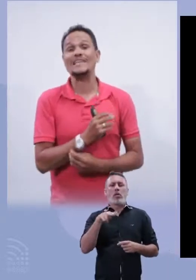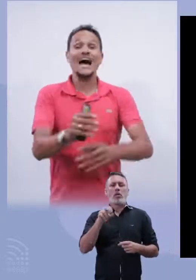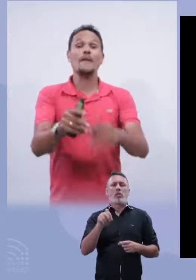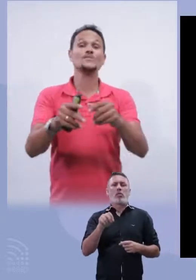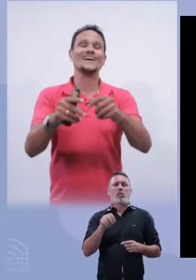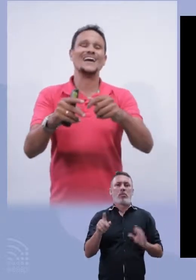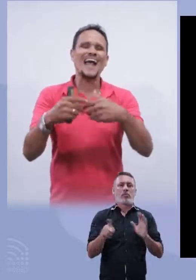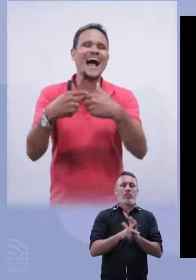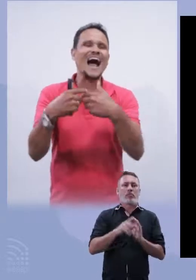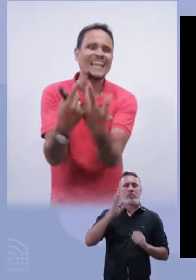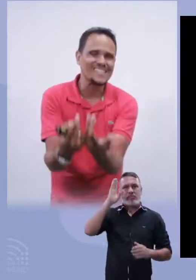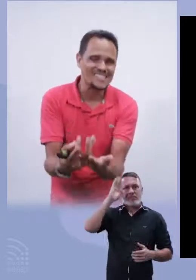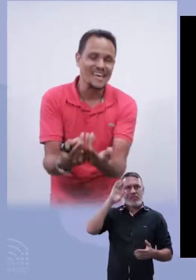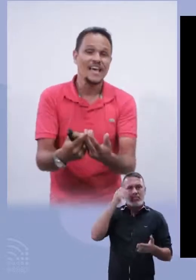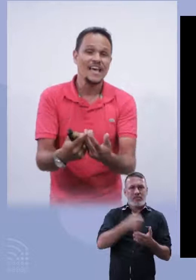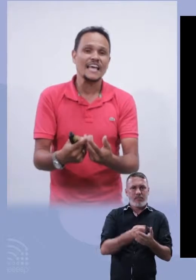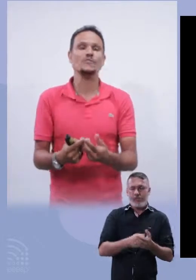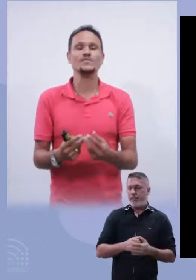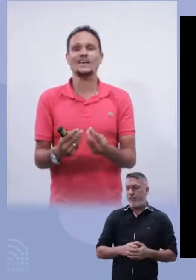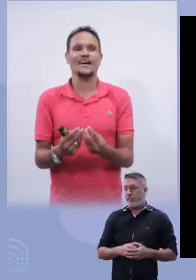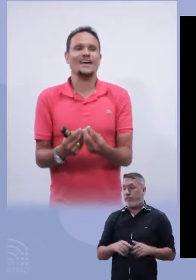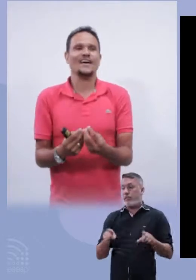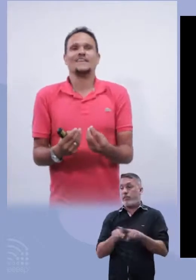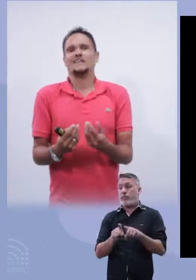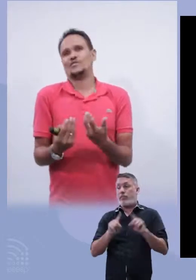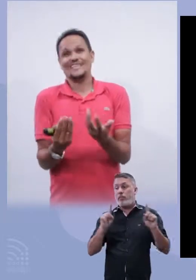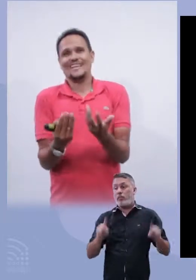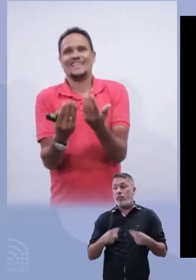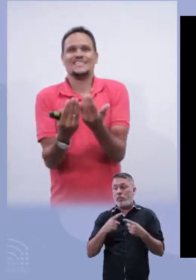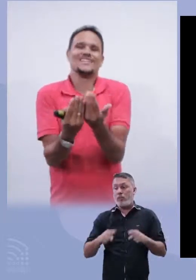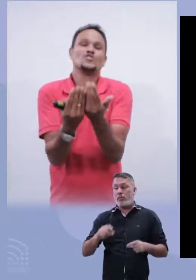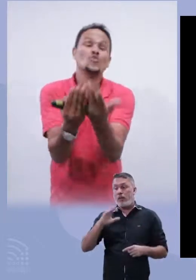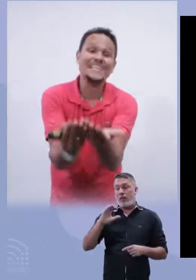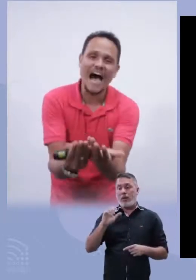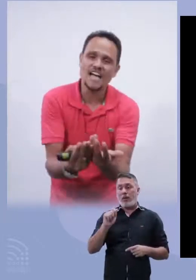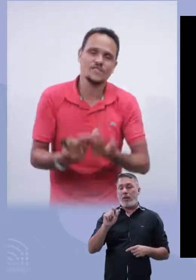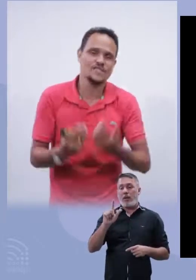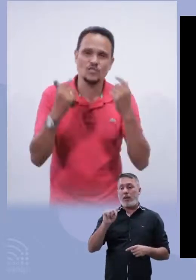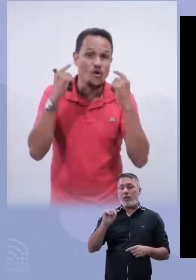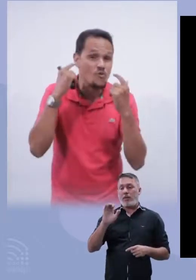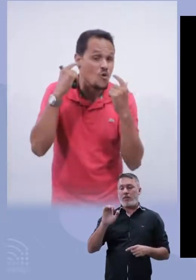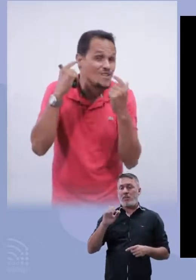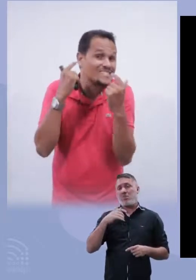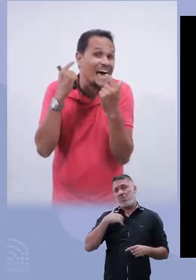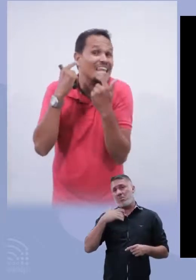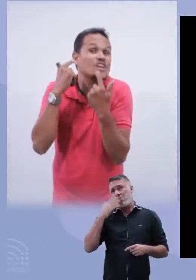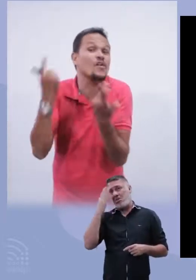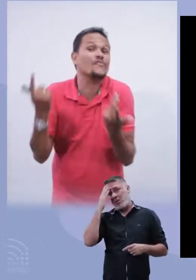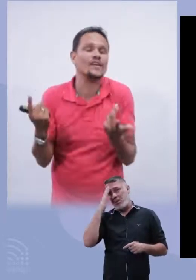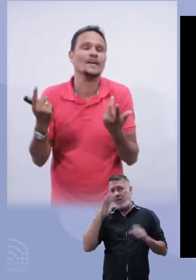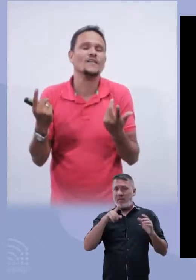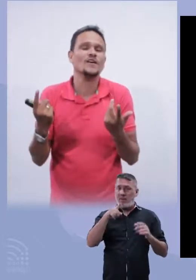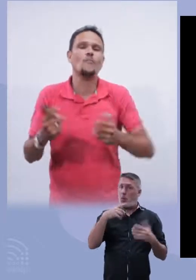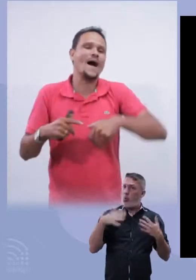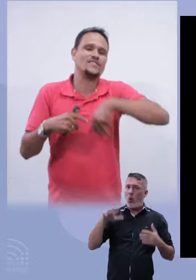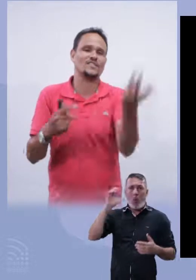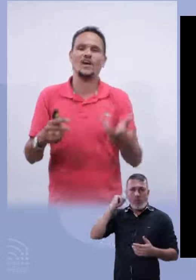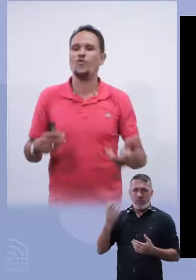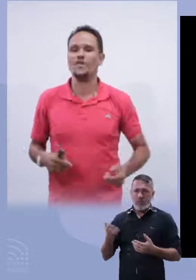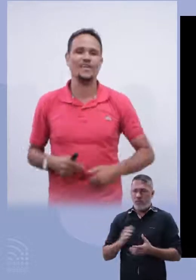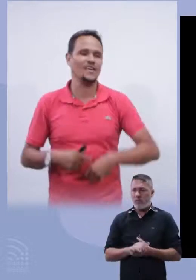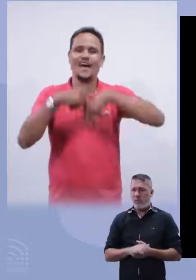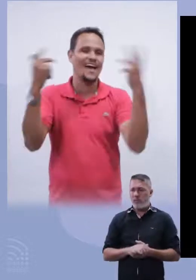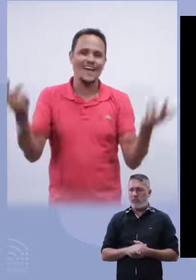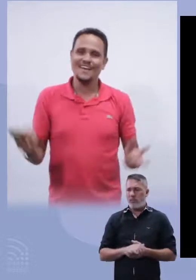regime militar. A música Cálice, que é uma música, eu tenho certeza que na sua idade você não gostaria de ouvi-la. O